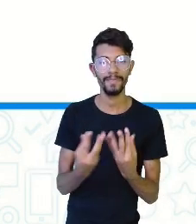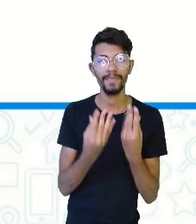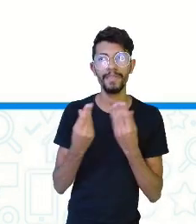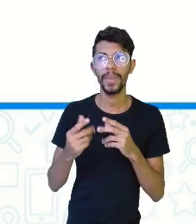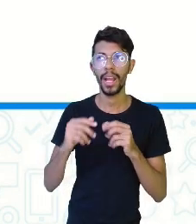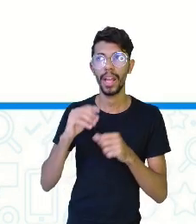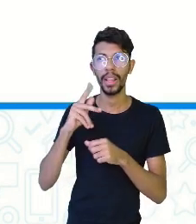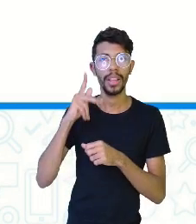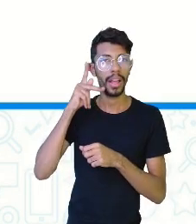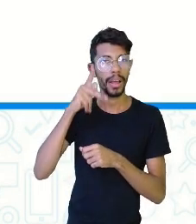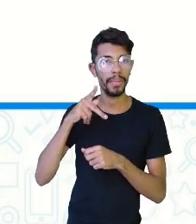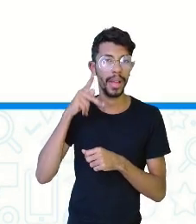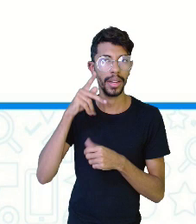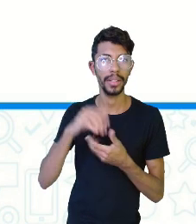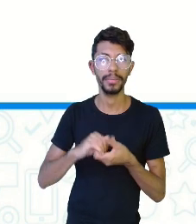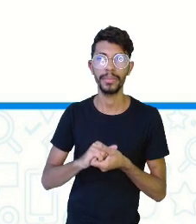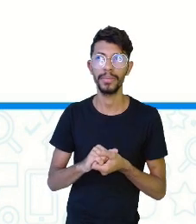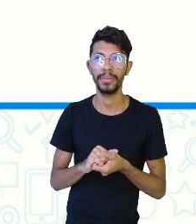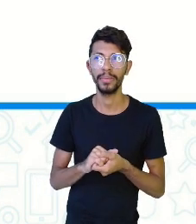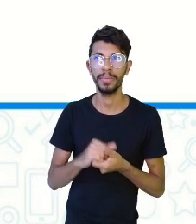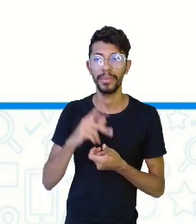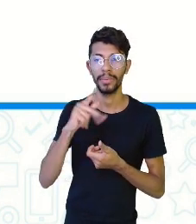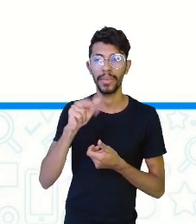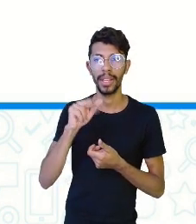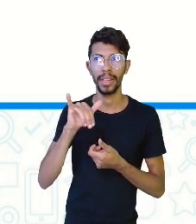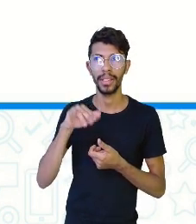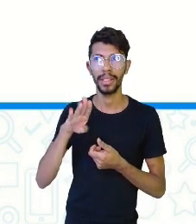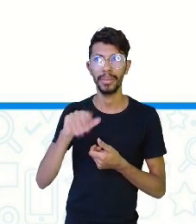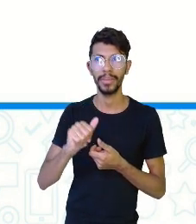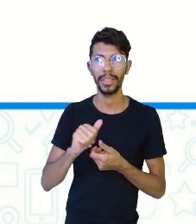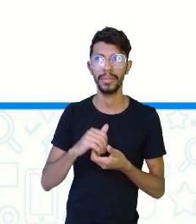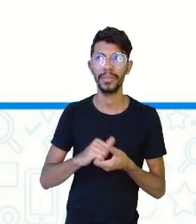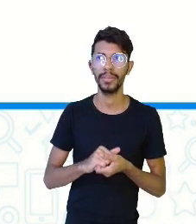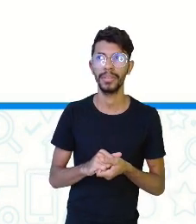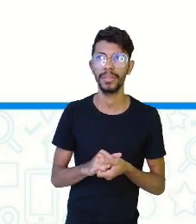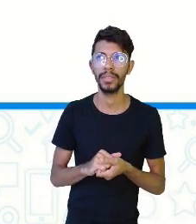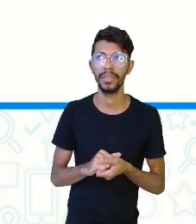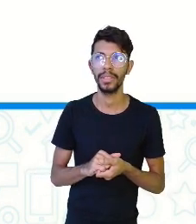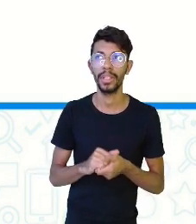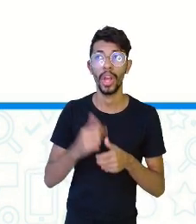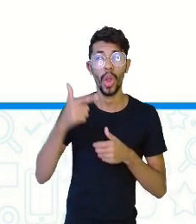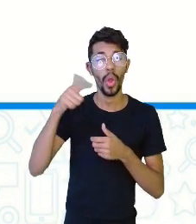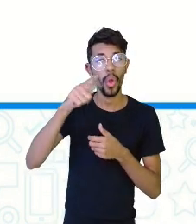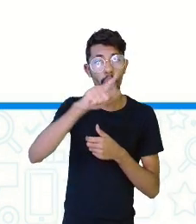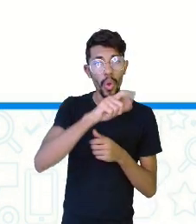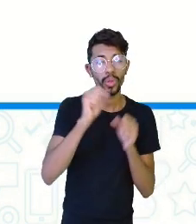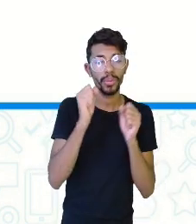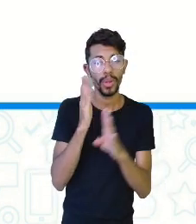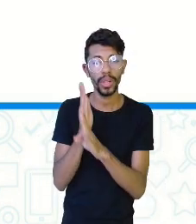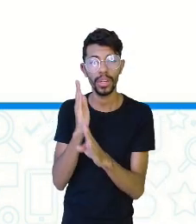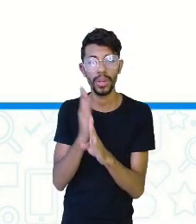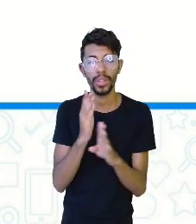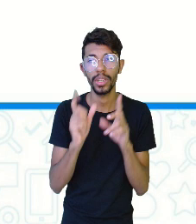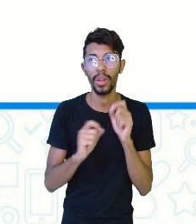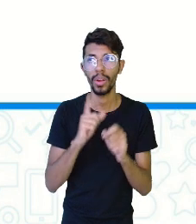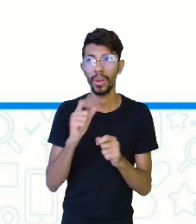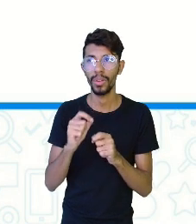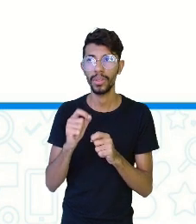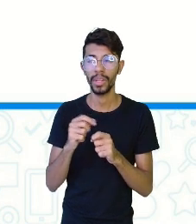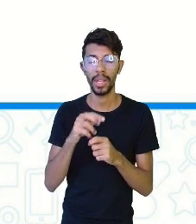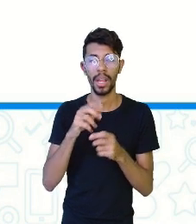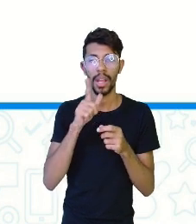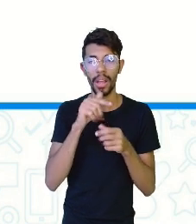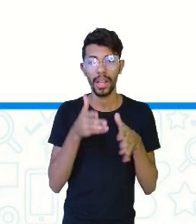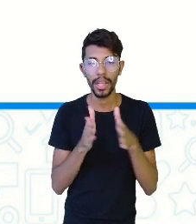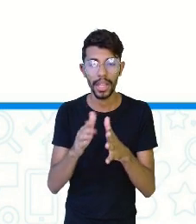no Planalto da Borborema. Outros planaltos podem ser encontrados na bacia do rio